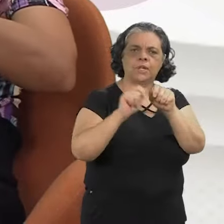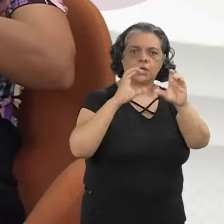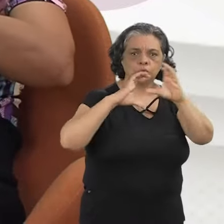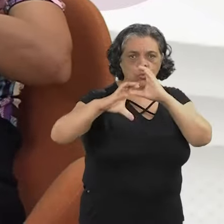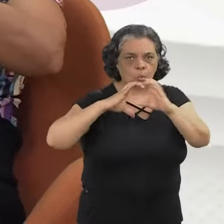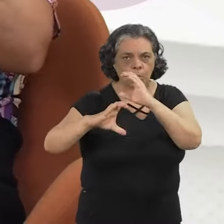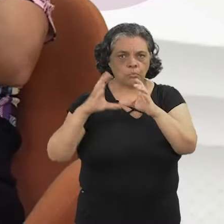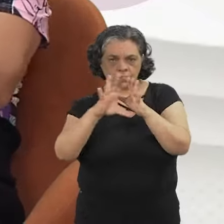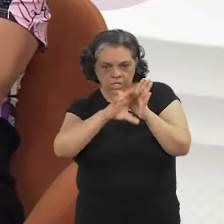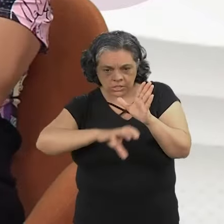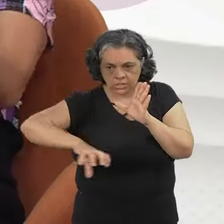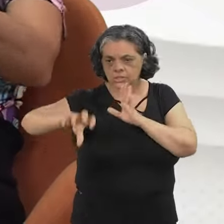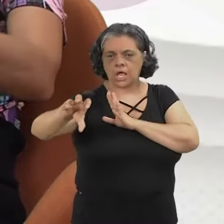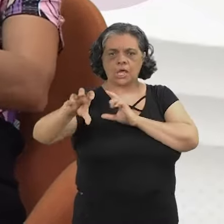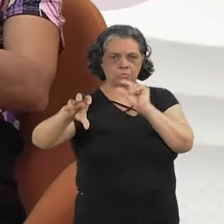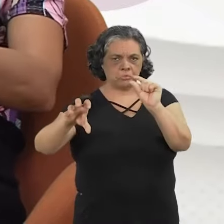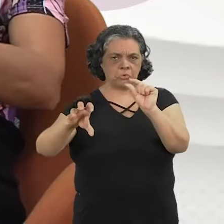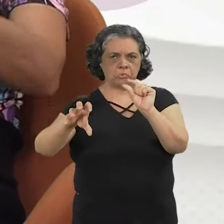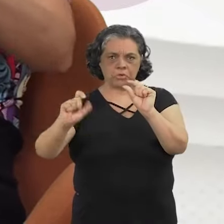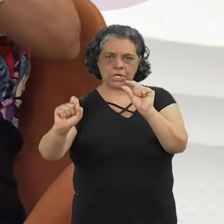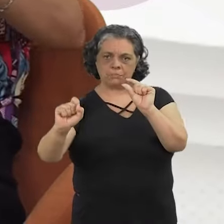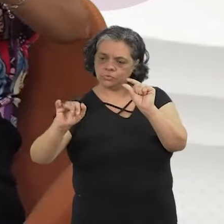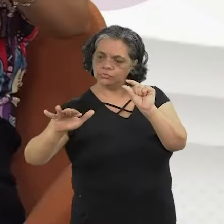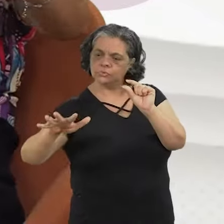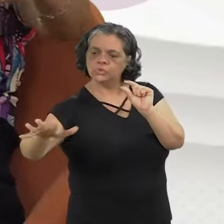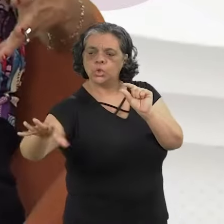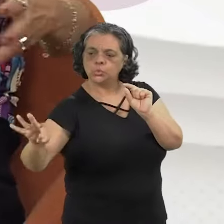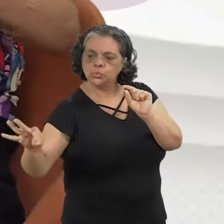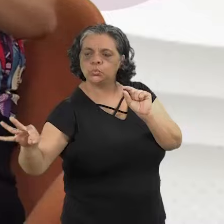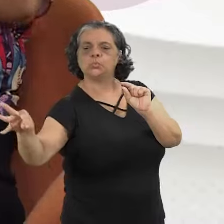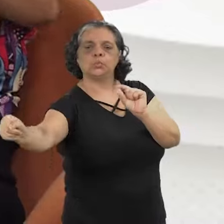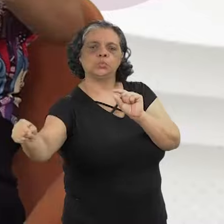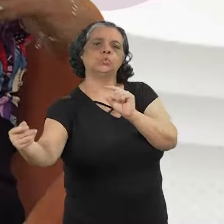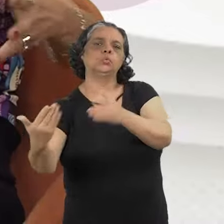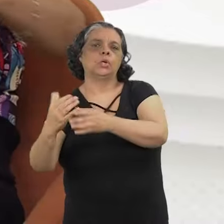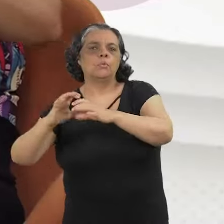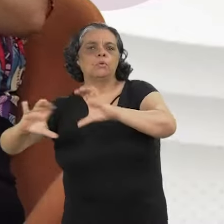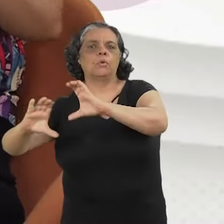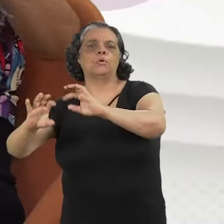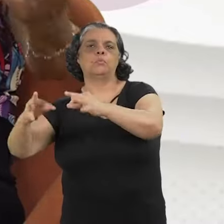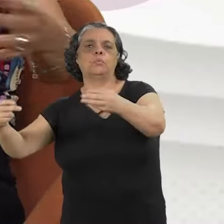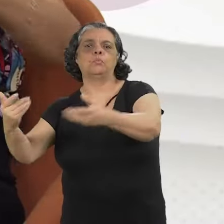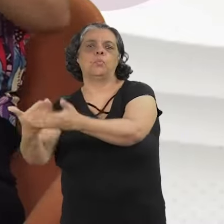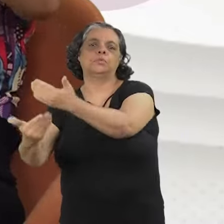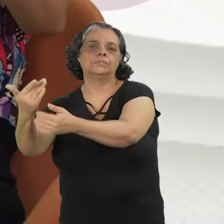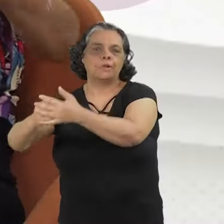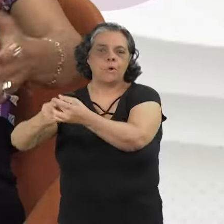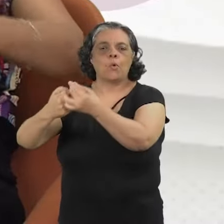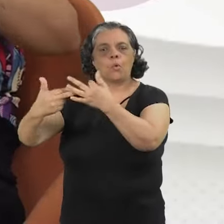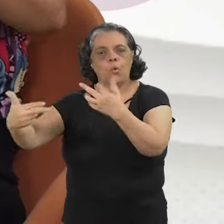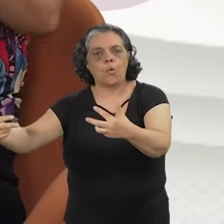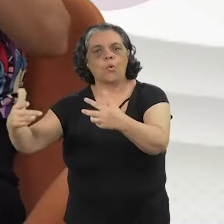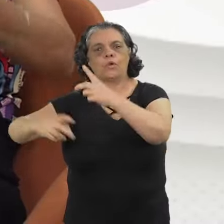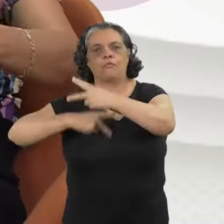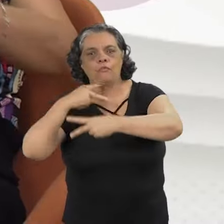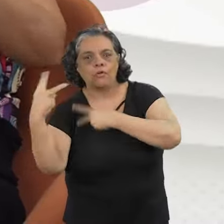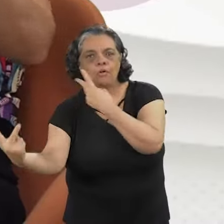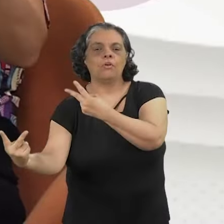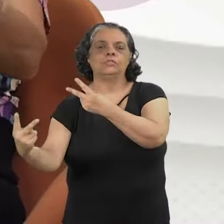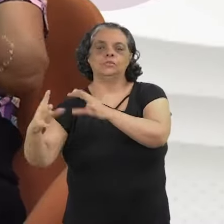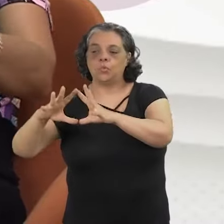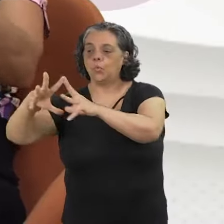essa comunicação saia da mão de poucos e possa ser democratizada para muitas mãos muitas cores muitas